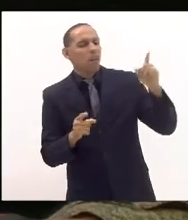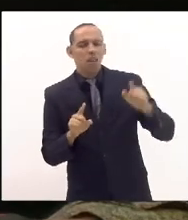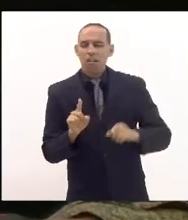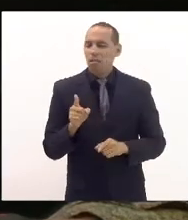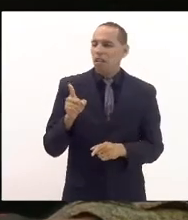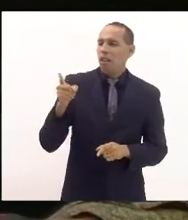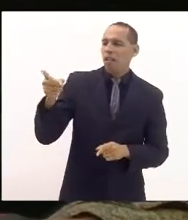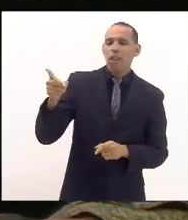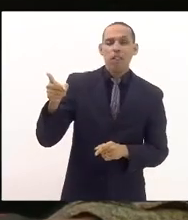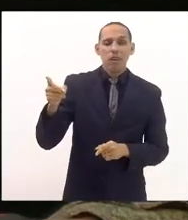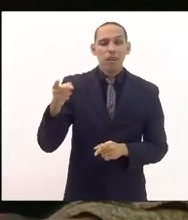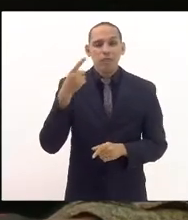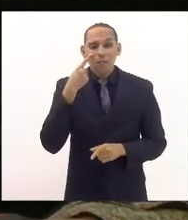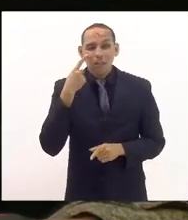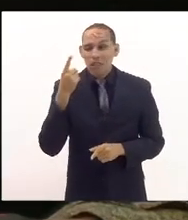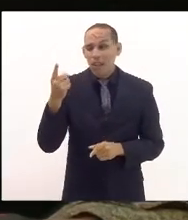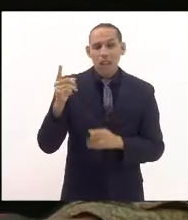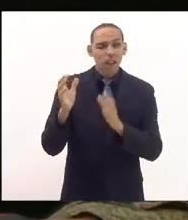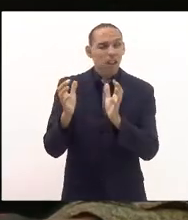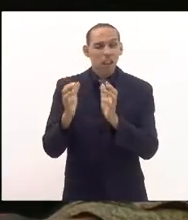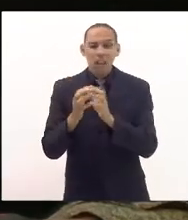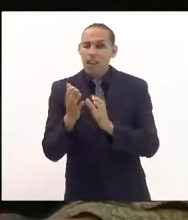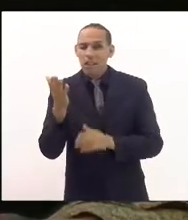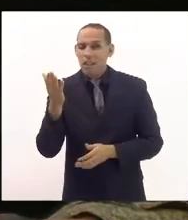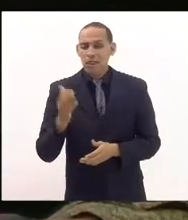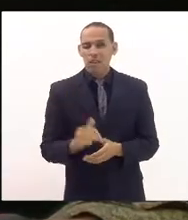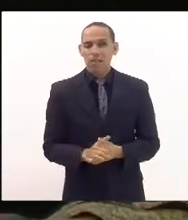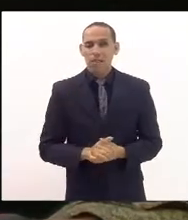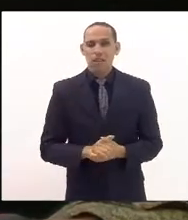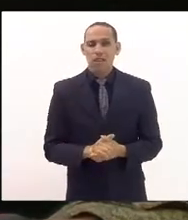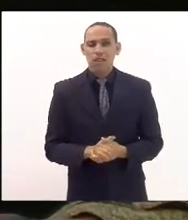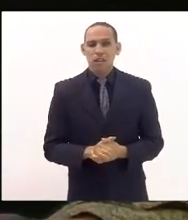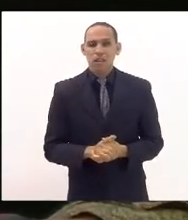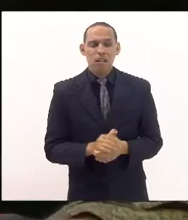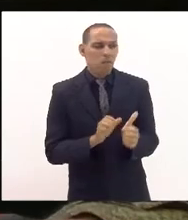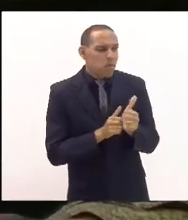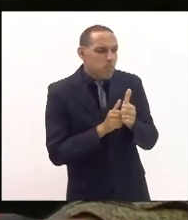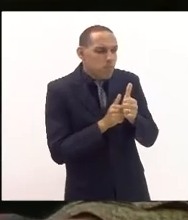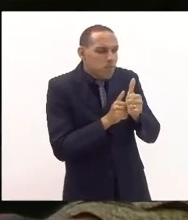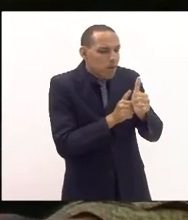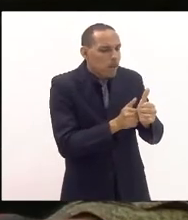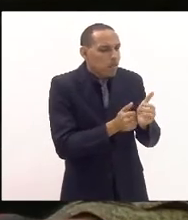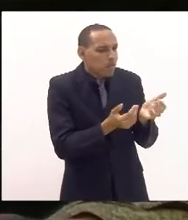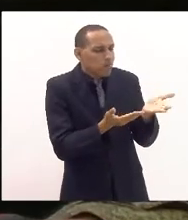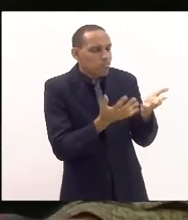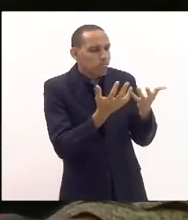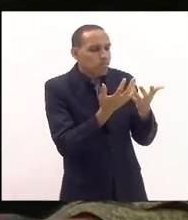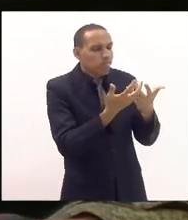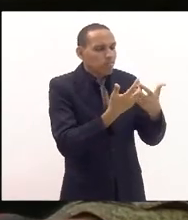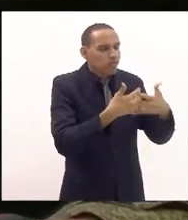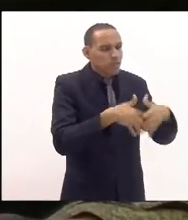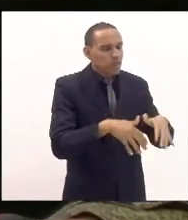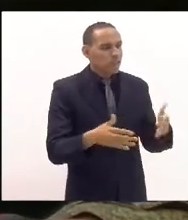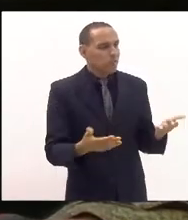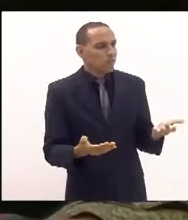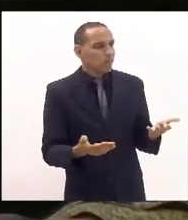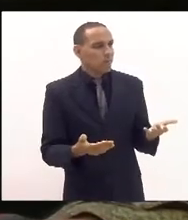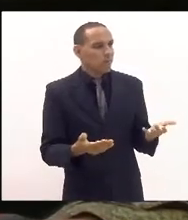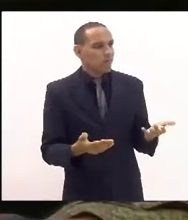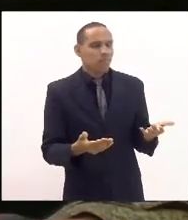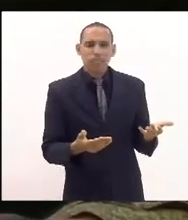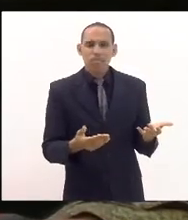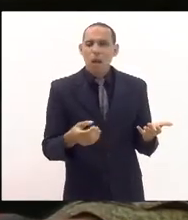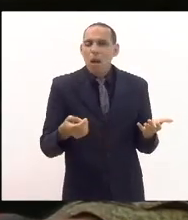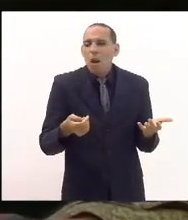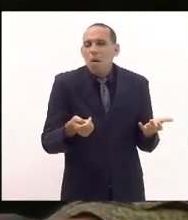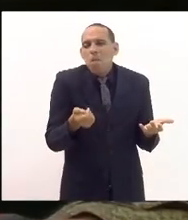a gente olha por que tá acontecendo em Recife quando a gente acompanha o que aconteceu em Petrópolis que tá mais fresco